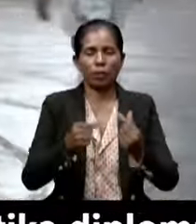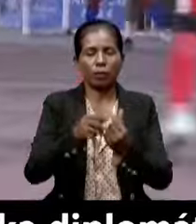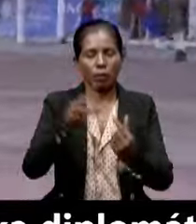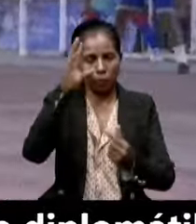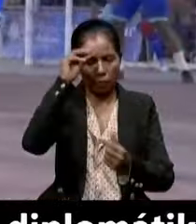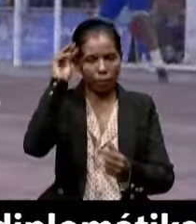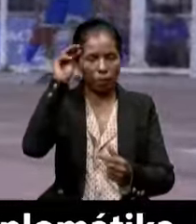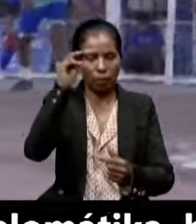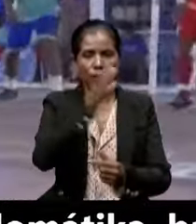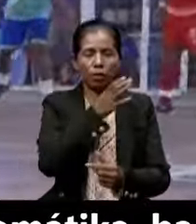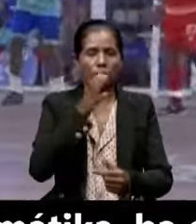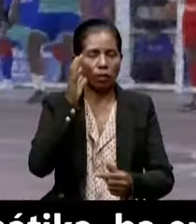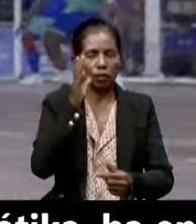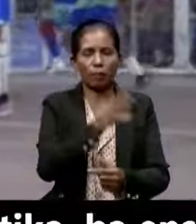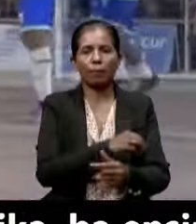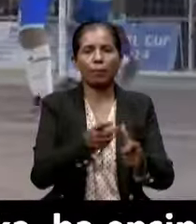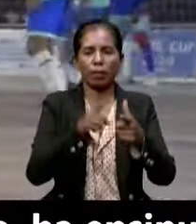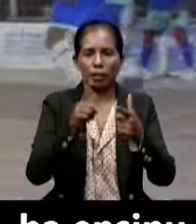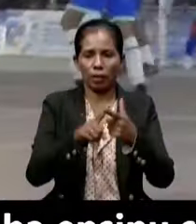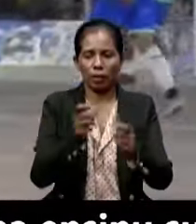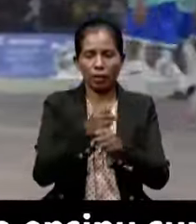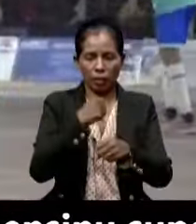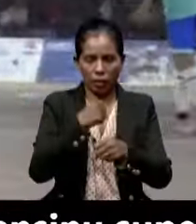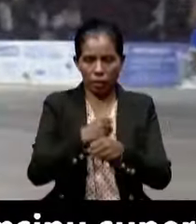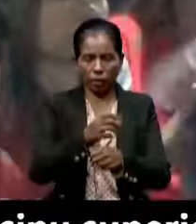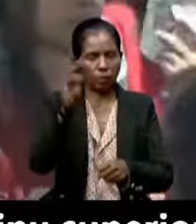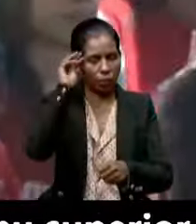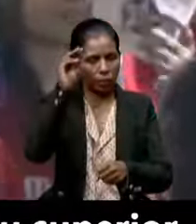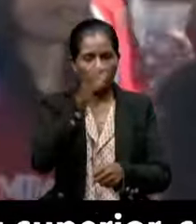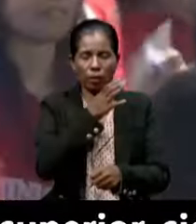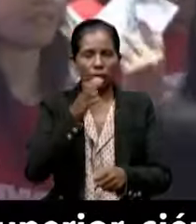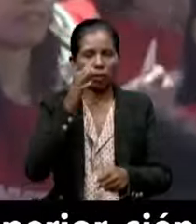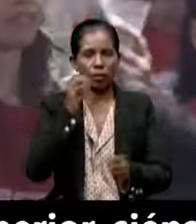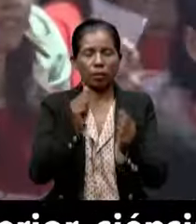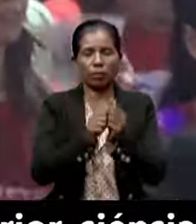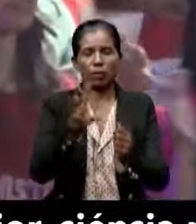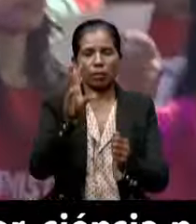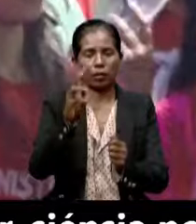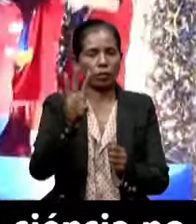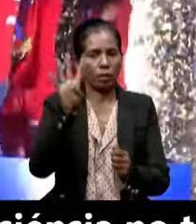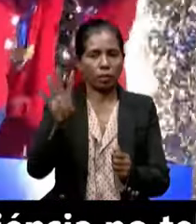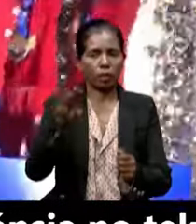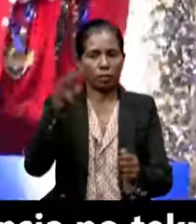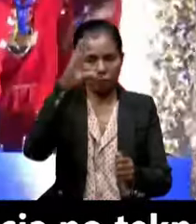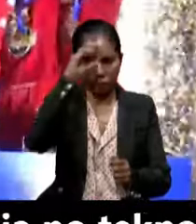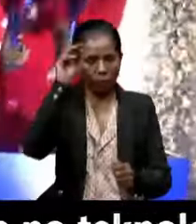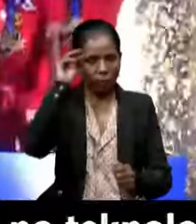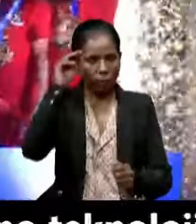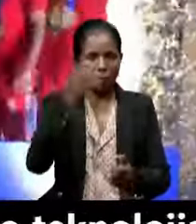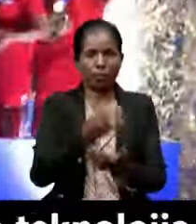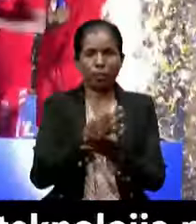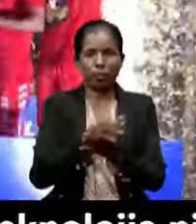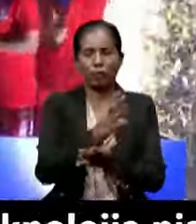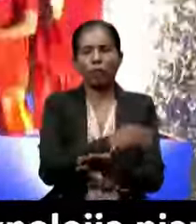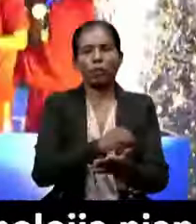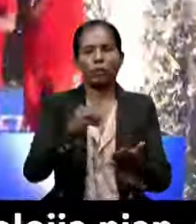contra Ministério Agricultura e Pescas. Hoje, a Lacon Ministério Agricultura, o score 6-4. No Equipa Mane Ministério Finanças ocupa